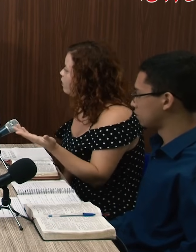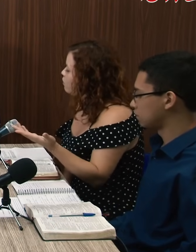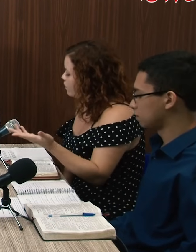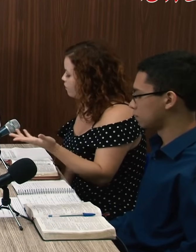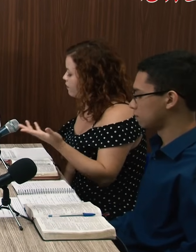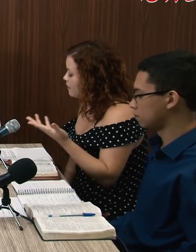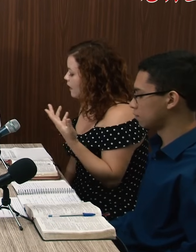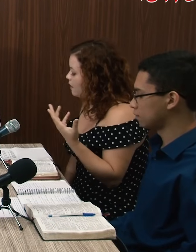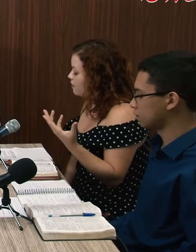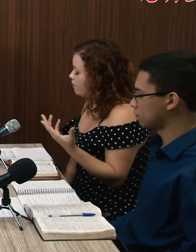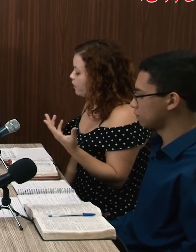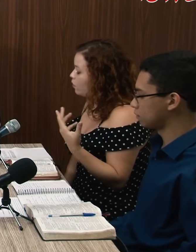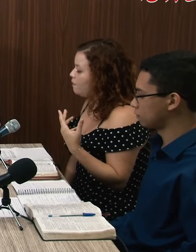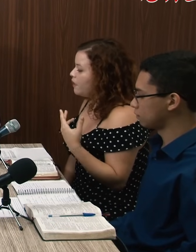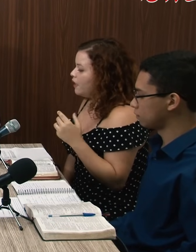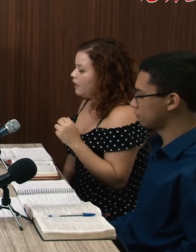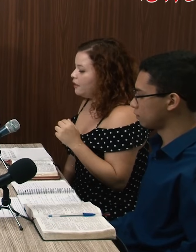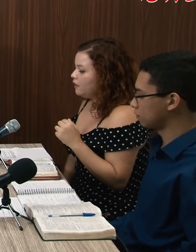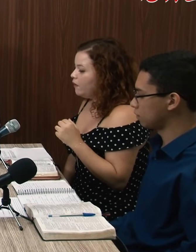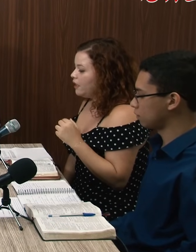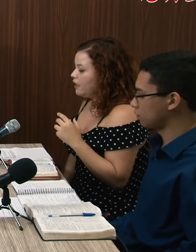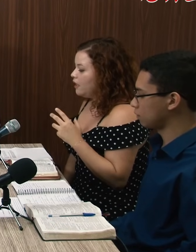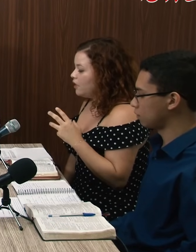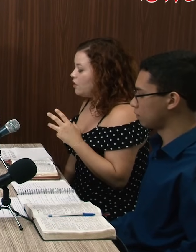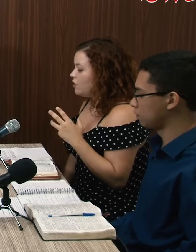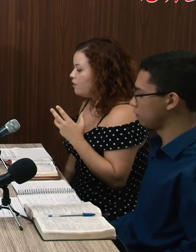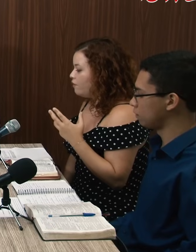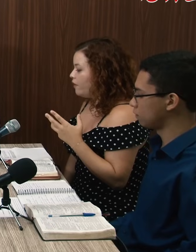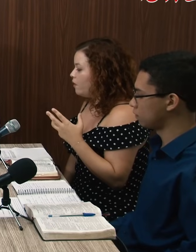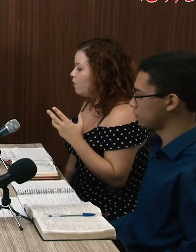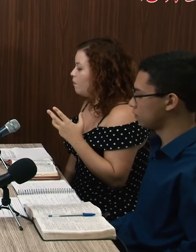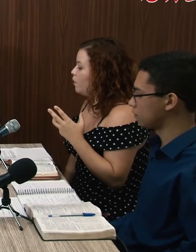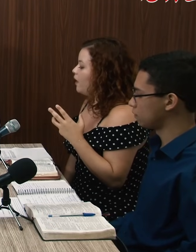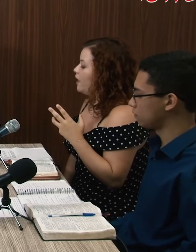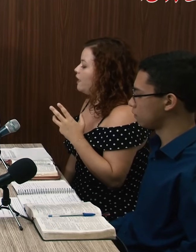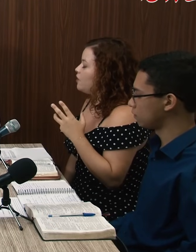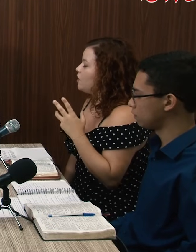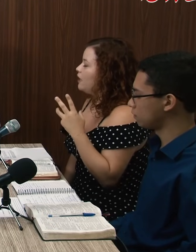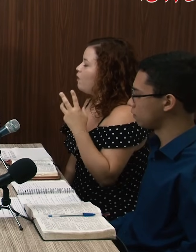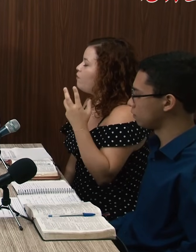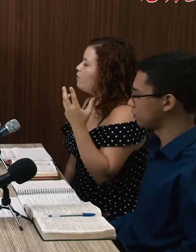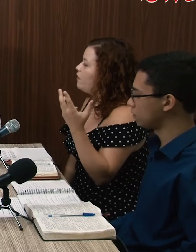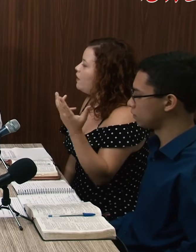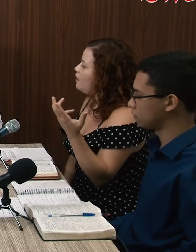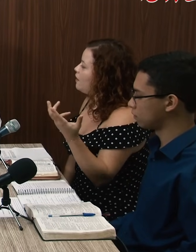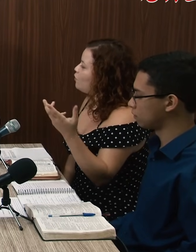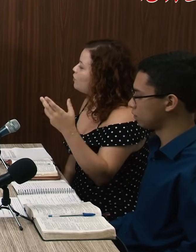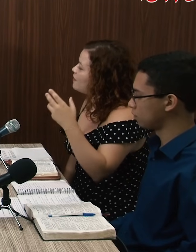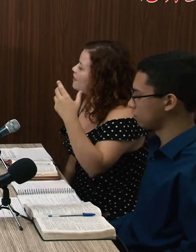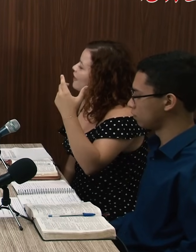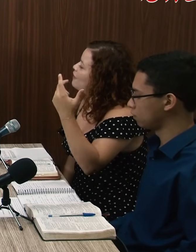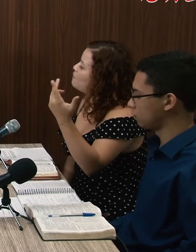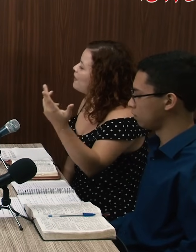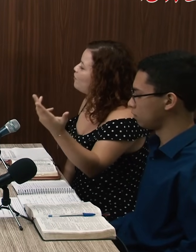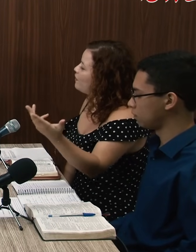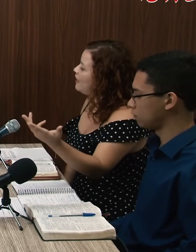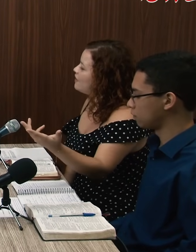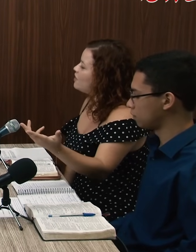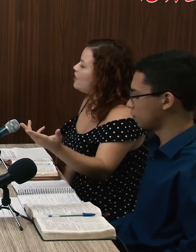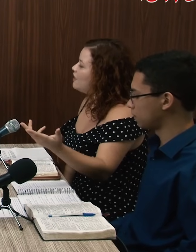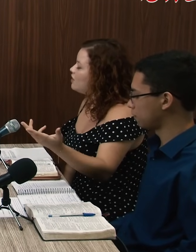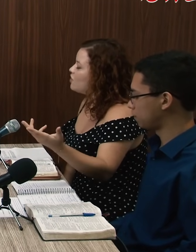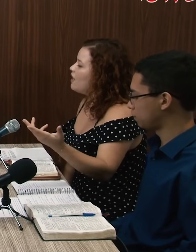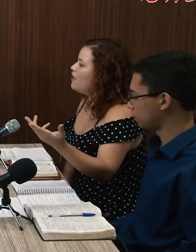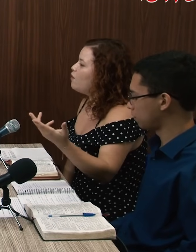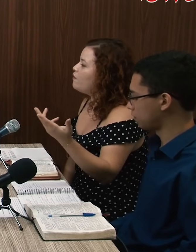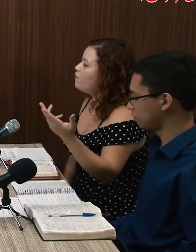como o único e suficiente Salvador. Então aqui a gente vê como a igreja quer ouvir todas aquelas maravilhas,